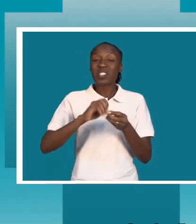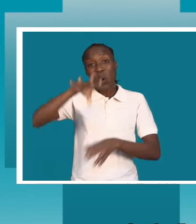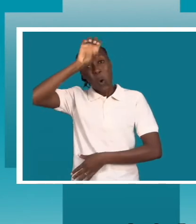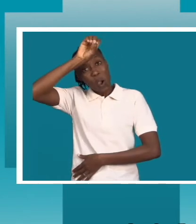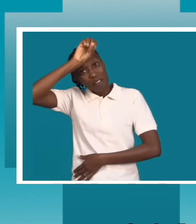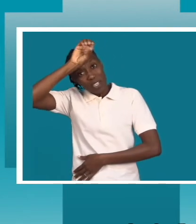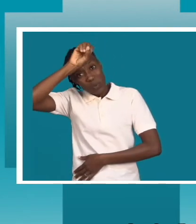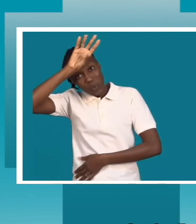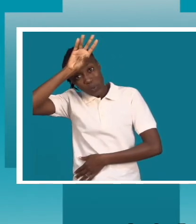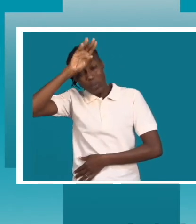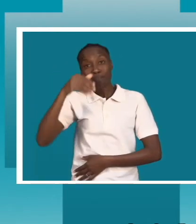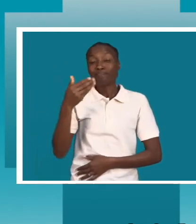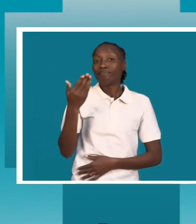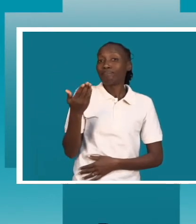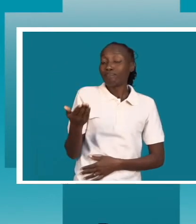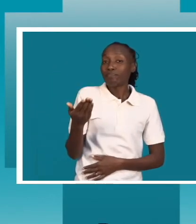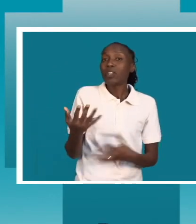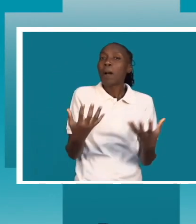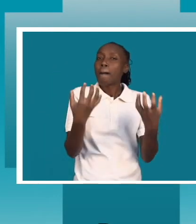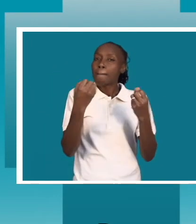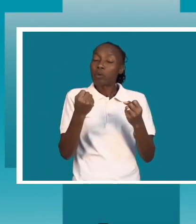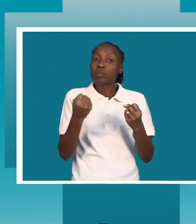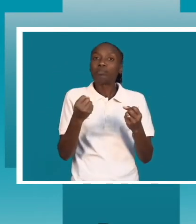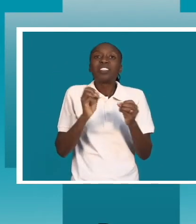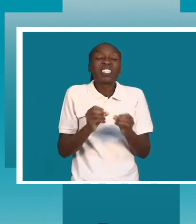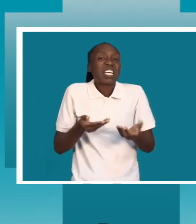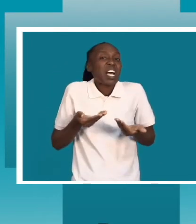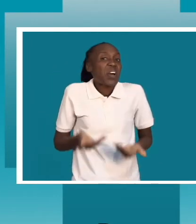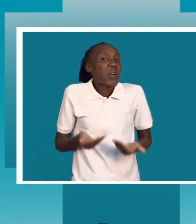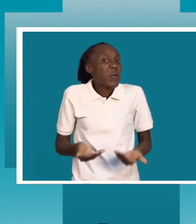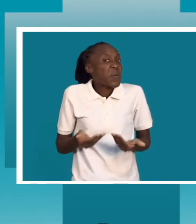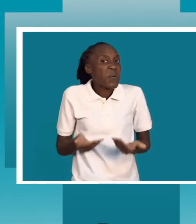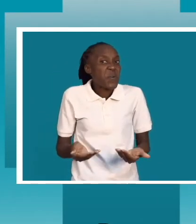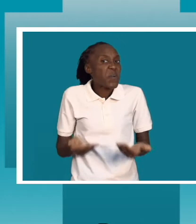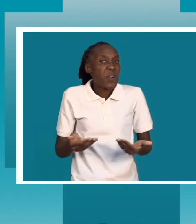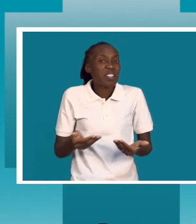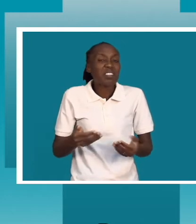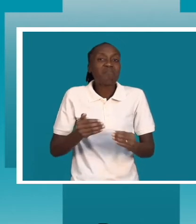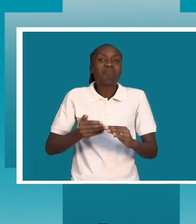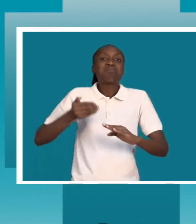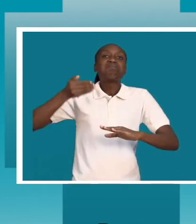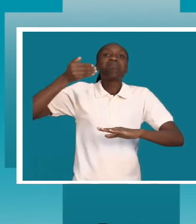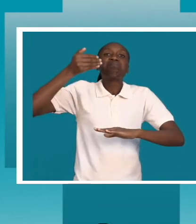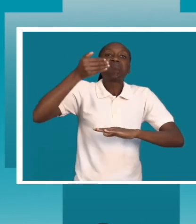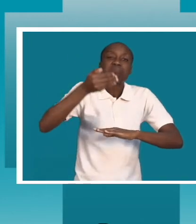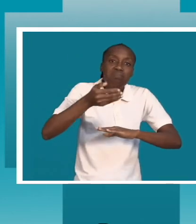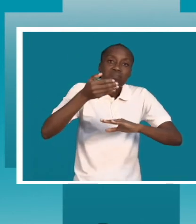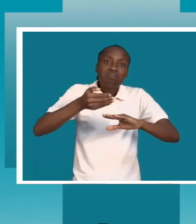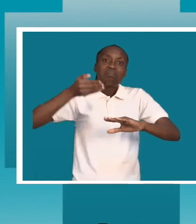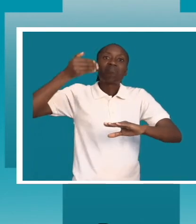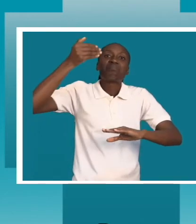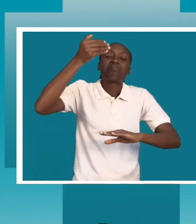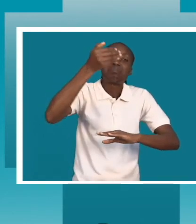pretoria da África do Sul, que, em este momento, de vez em quando, cada um ano